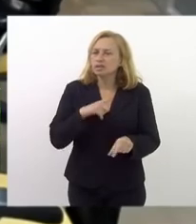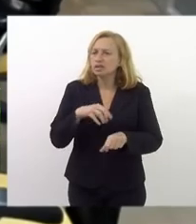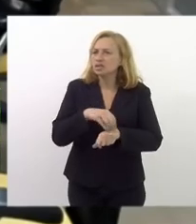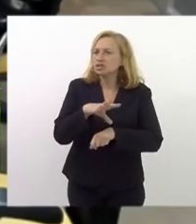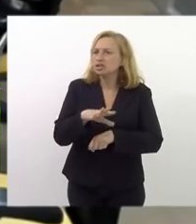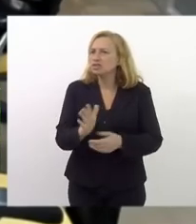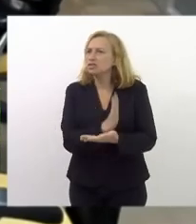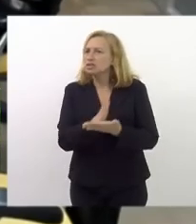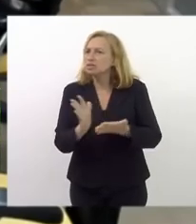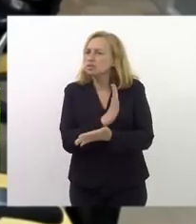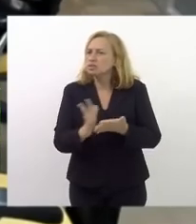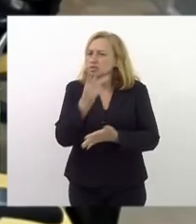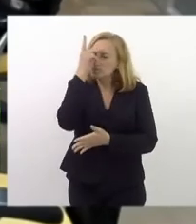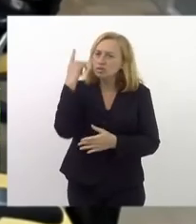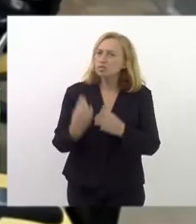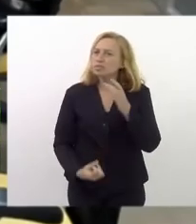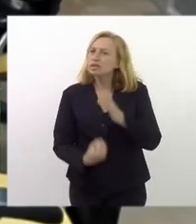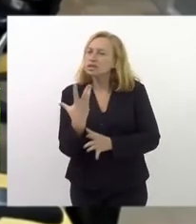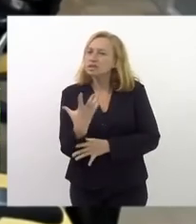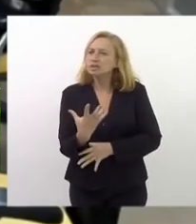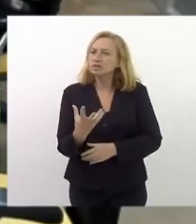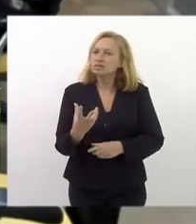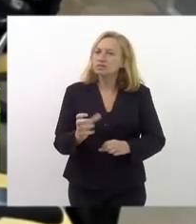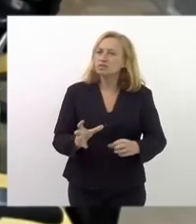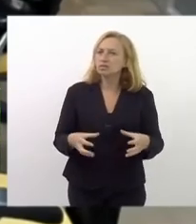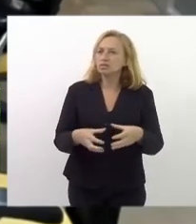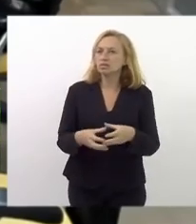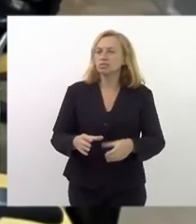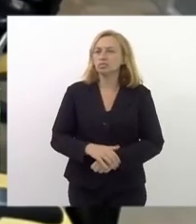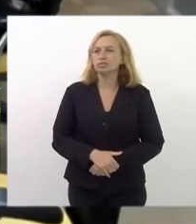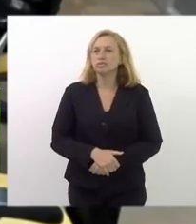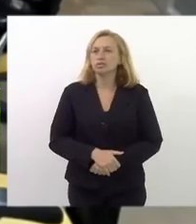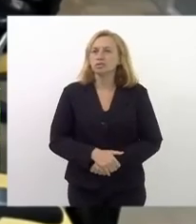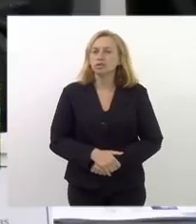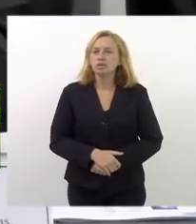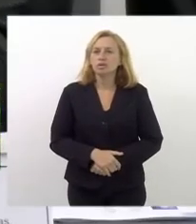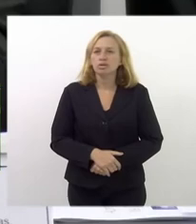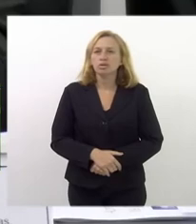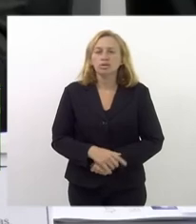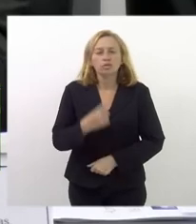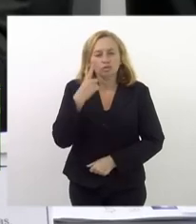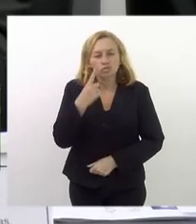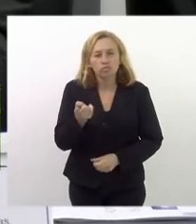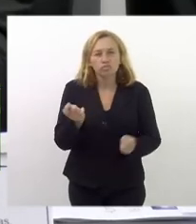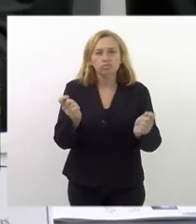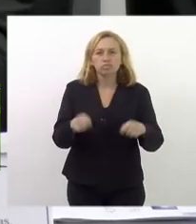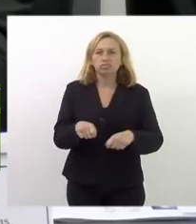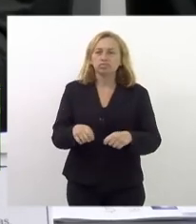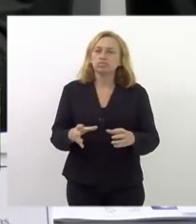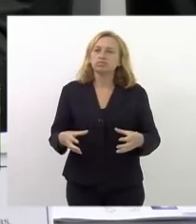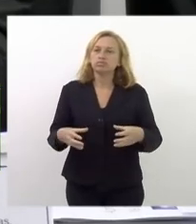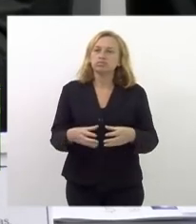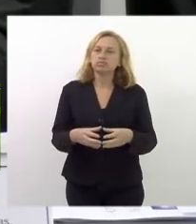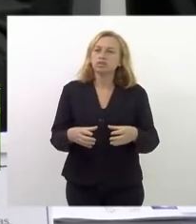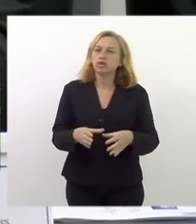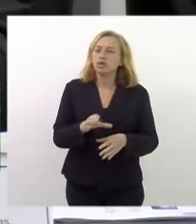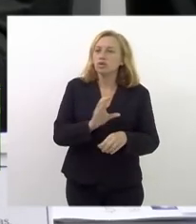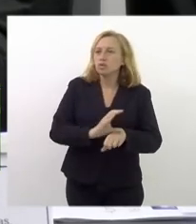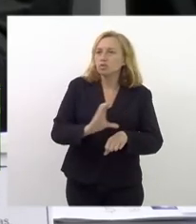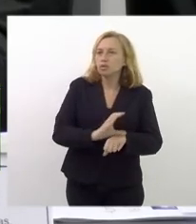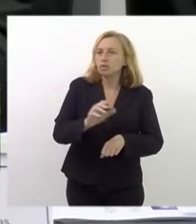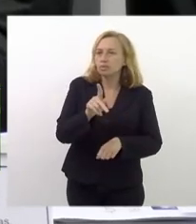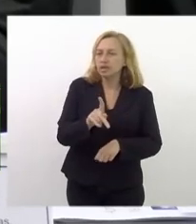alguns membros também para a criação dessa força, tá? Do ponto de vista da capacitação, Nelson, o curso da PGE acabou